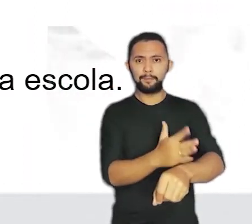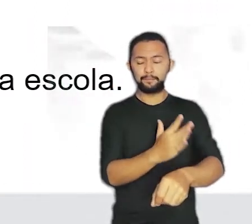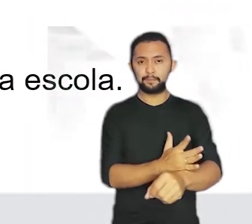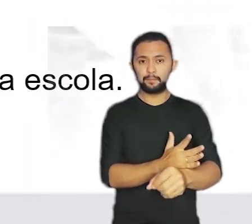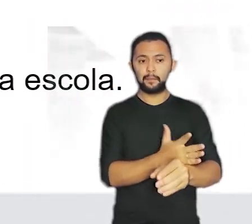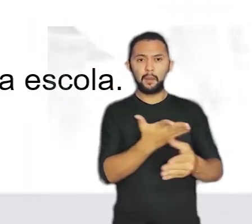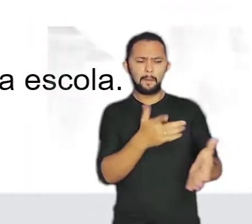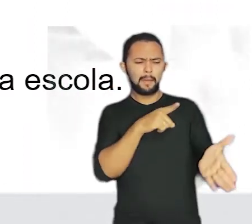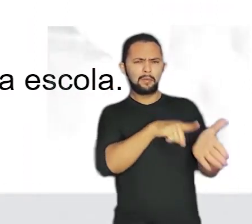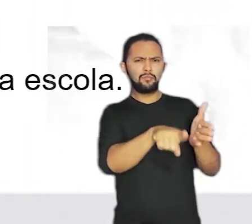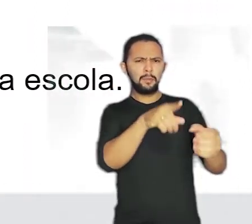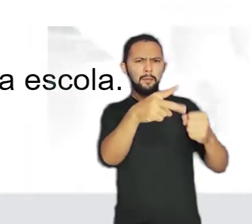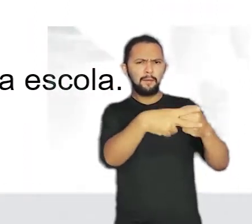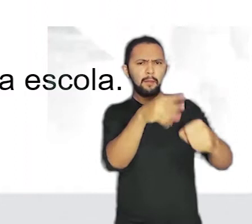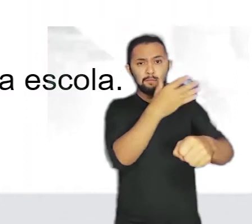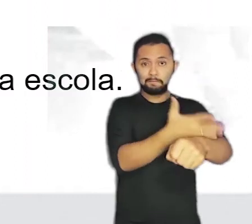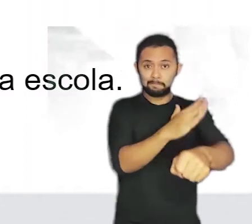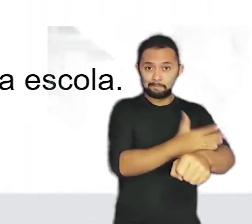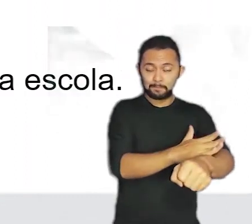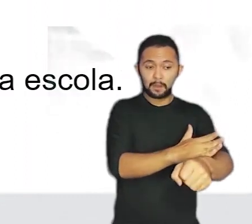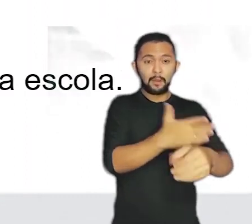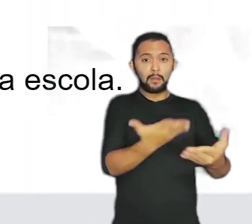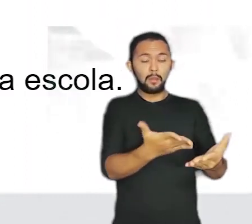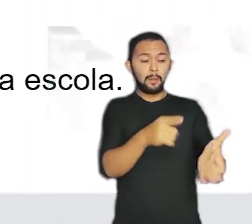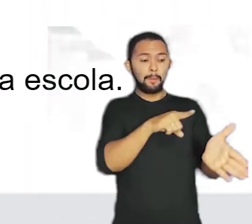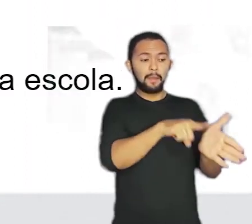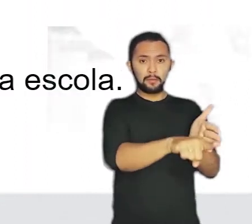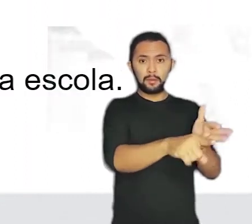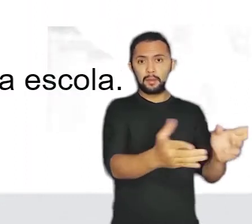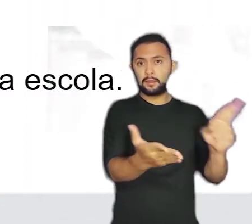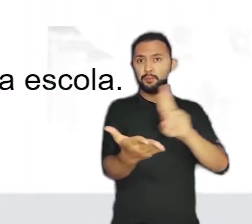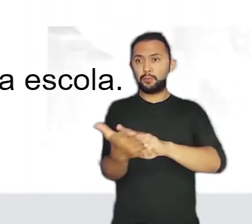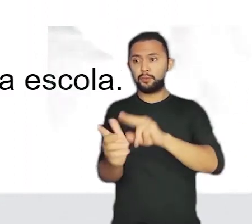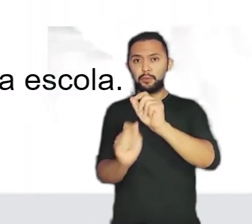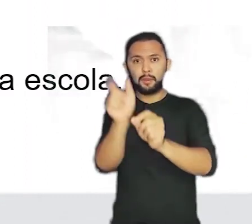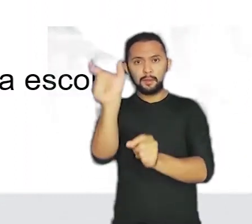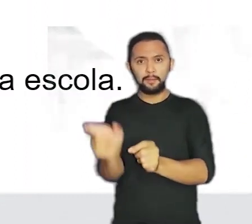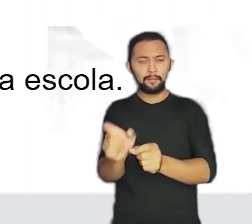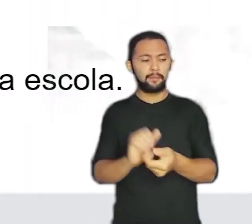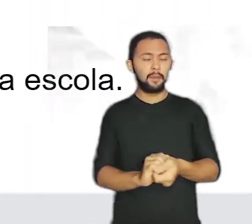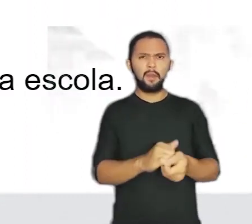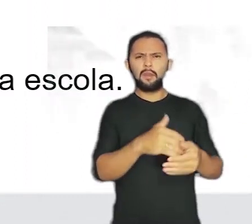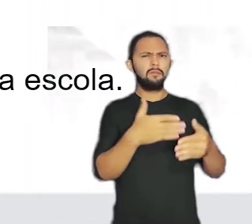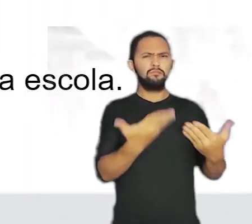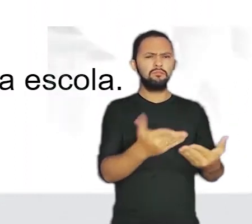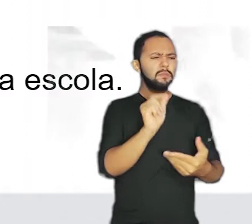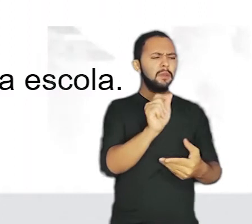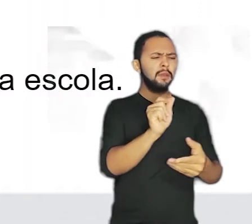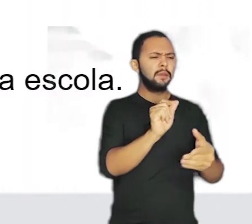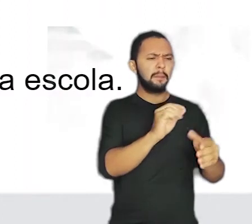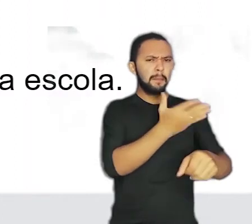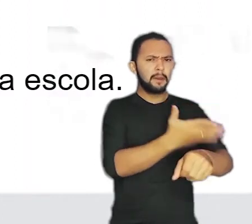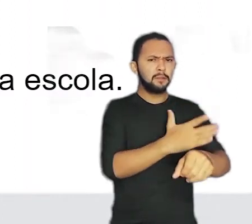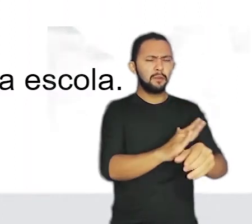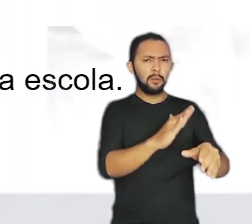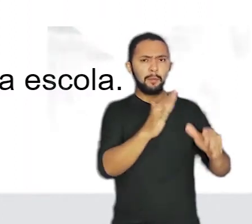pergunto para o verbo e ele vai dizer quem é a resposta. Então essa resposta vai ser o sujeito. Quem foi que ensaiou para a festa